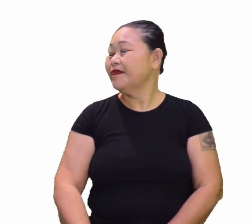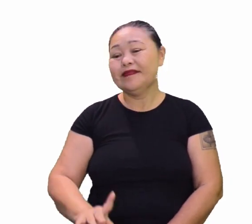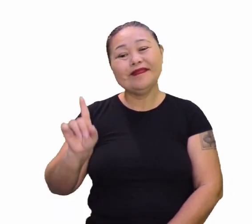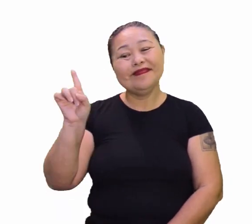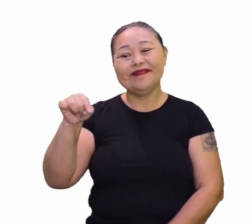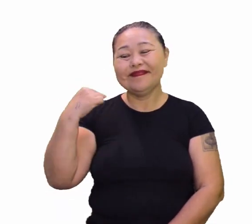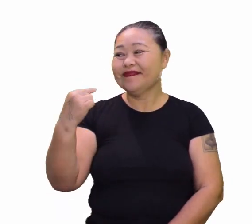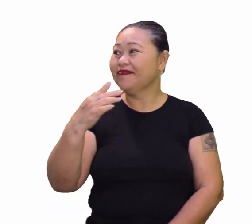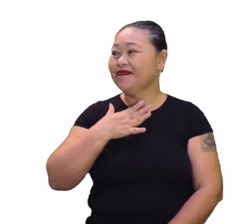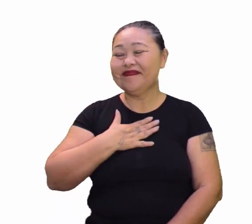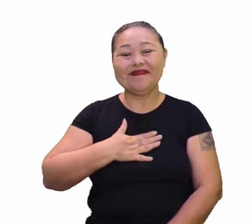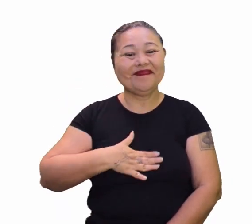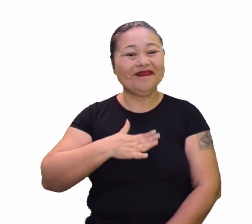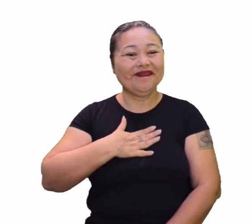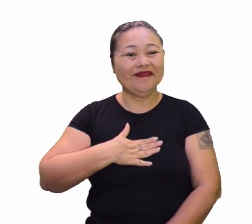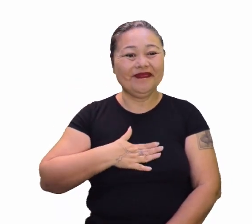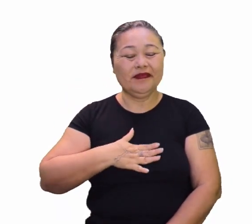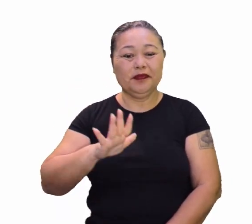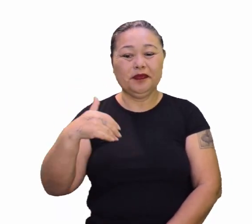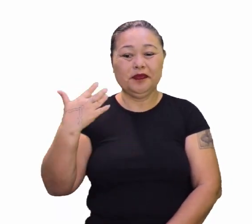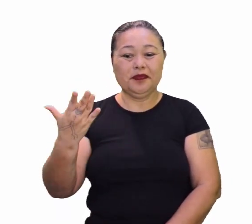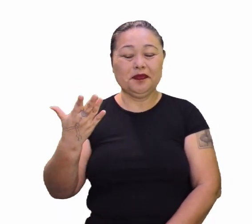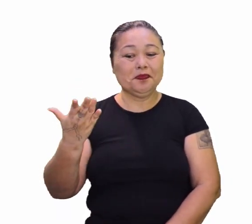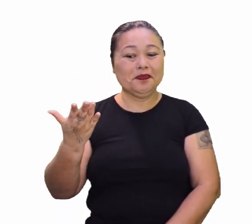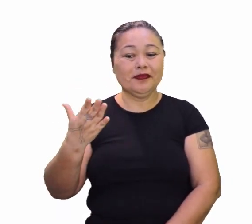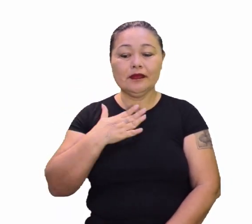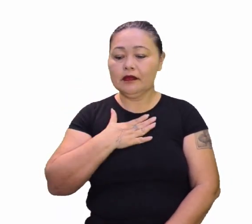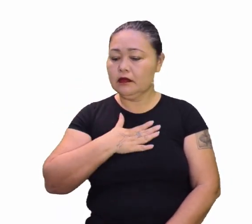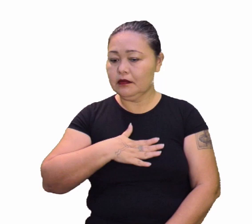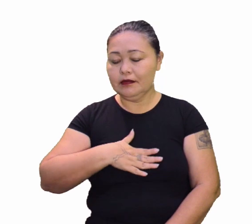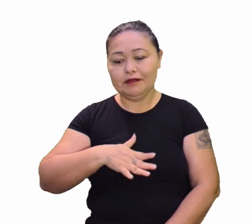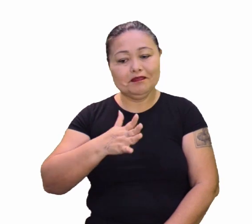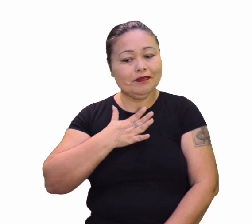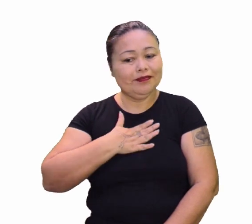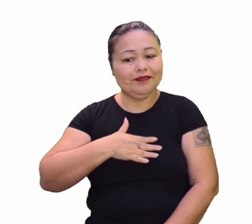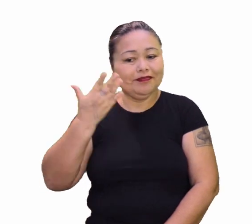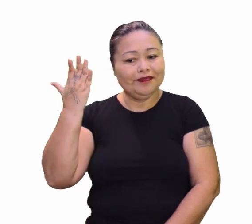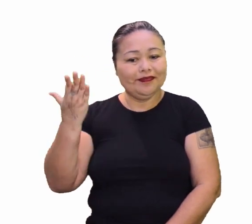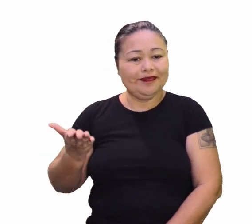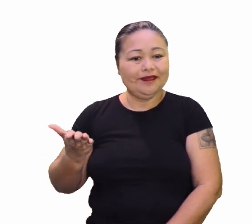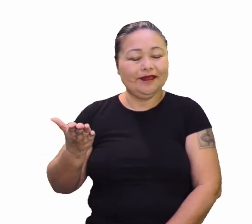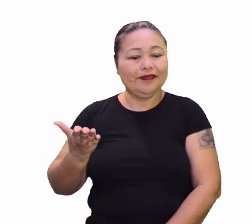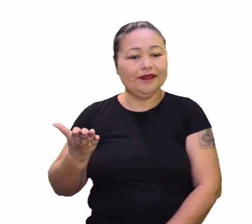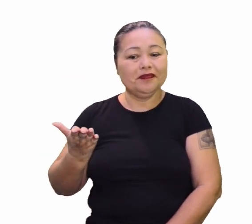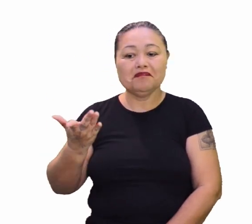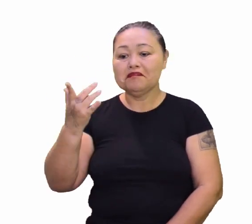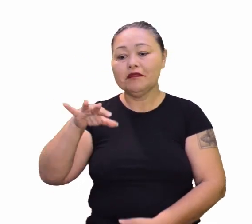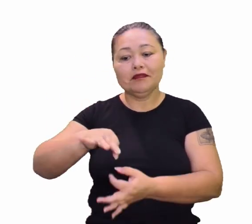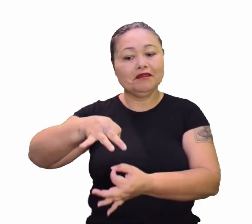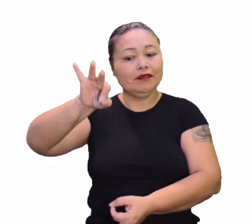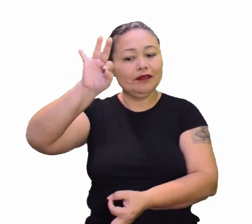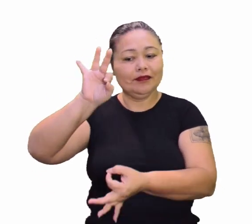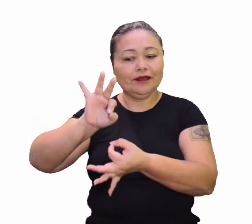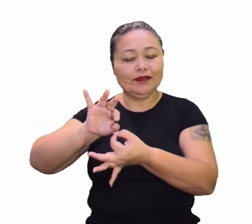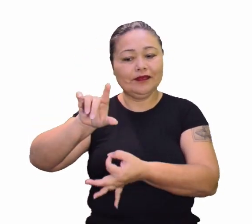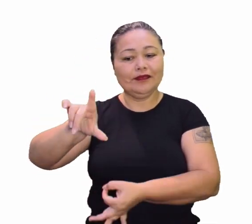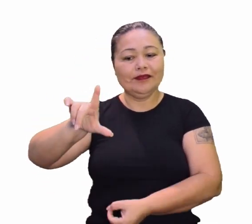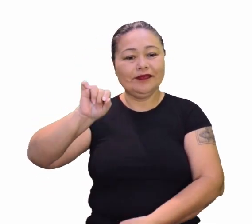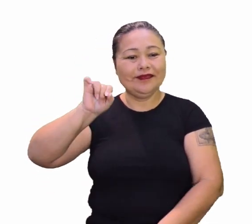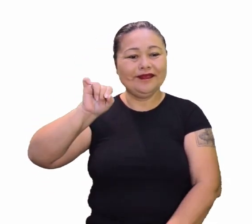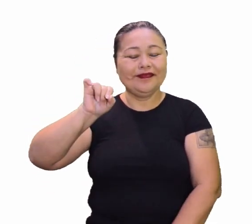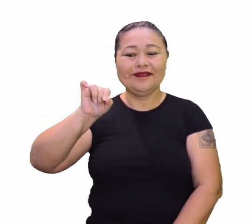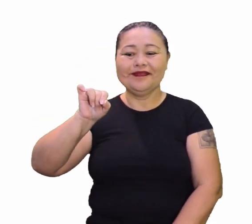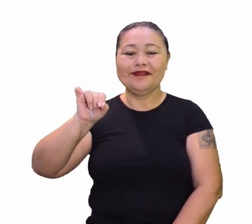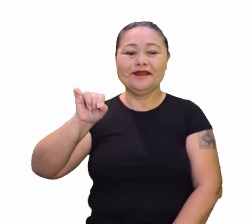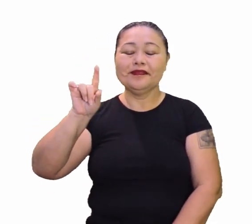aí, Rogério? Tranquilo demais. Tranquilo? Tranquilo demais. Suave na nave? Suave na nave. Sem mais delongas? Marca logo, professor